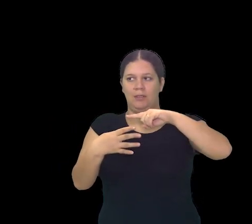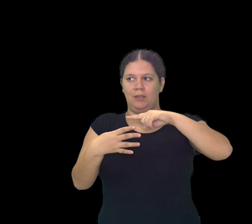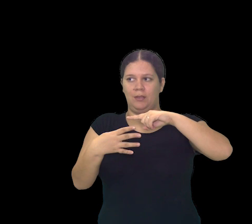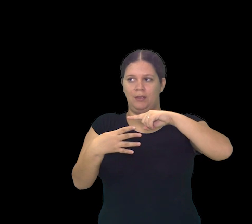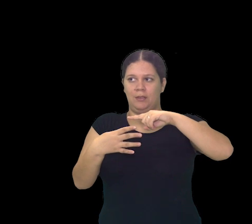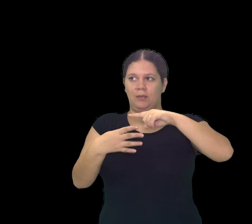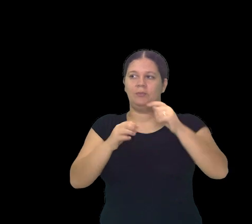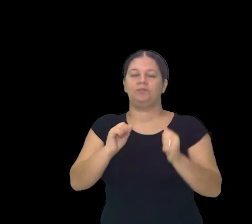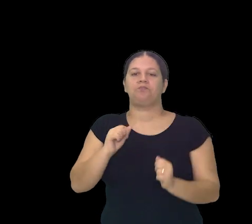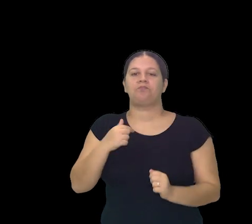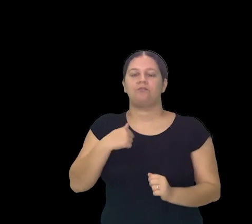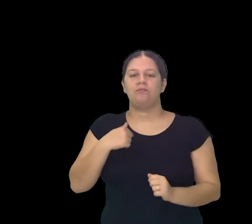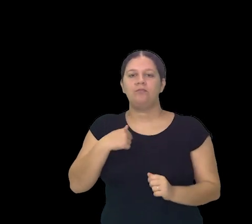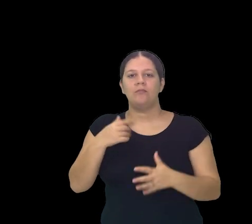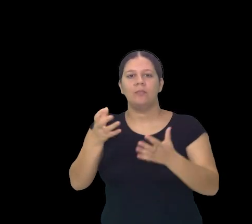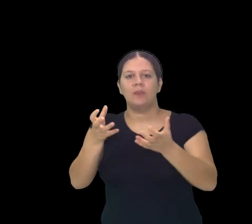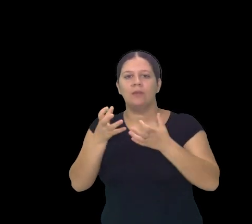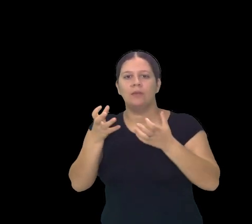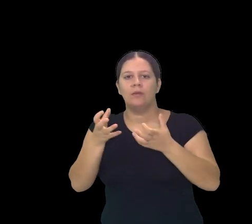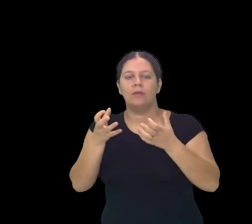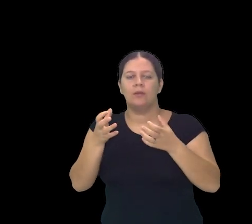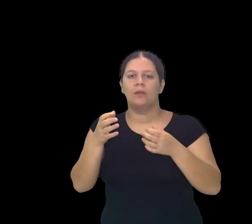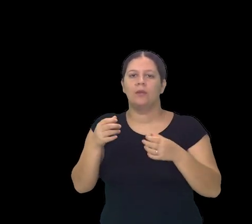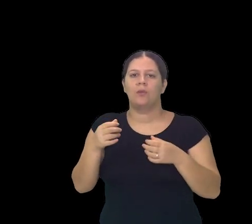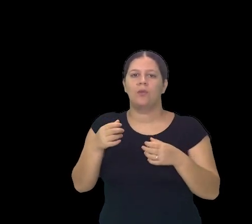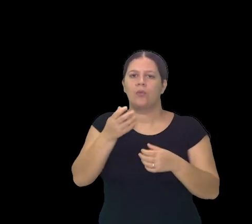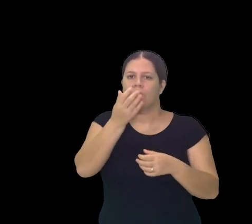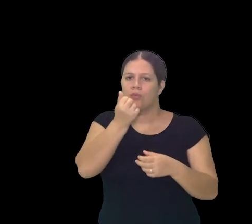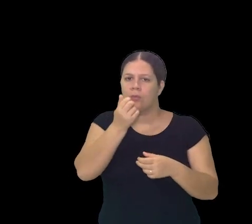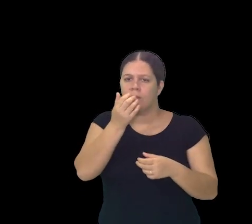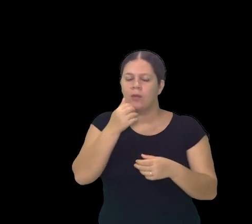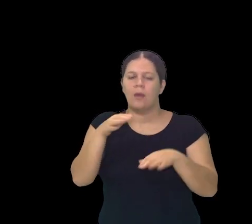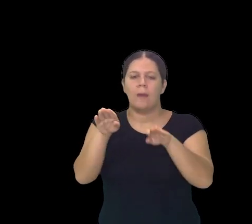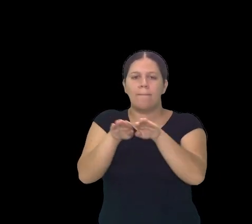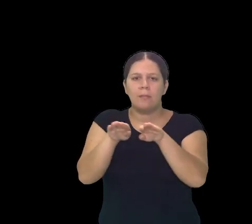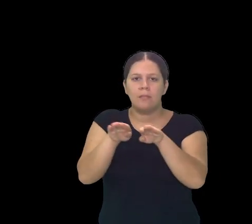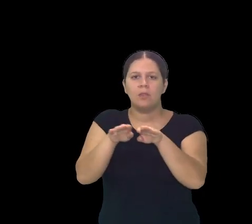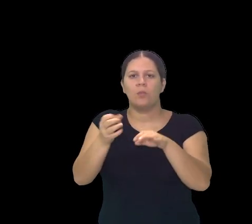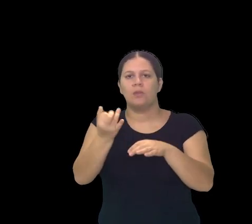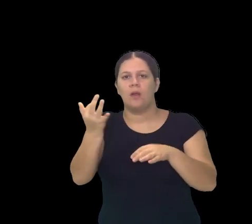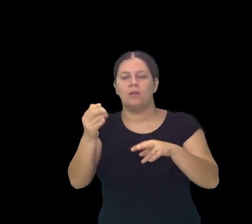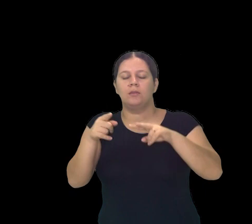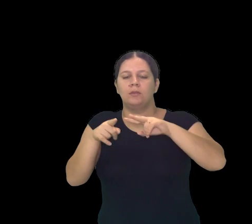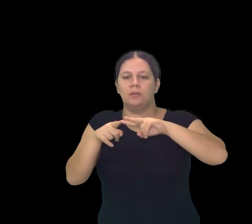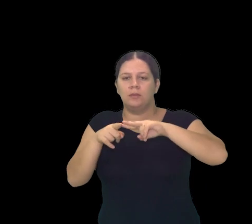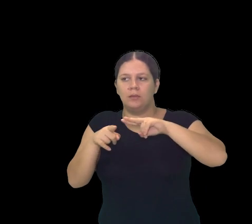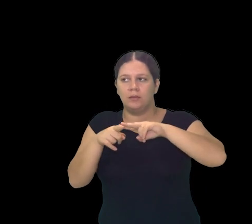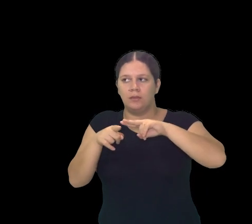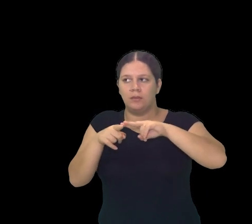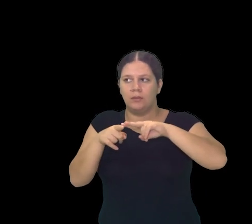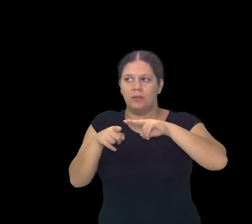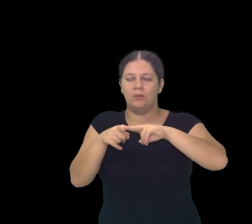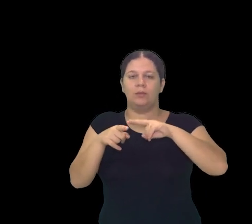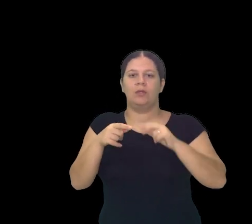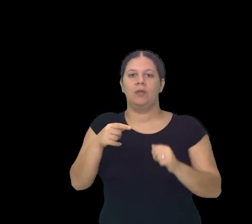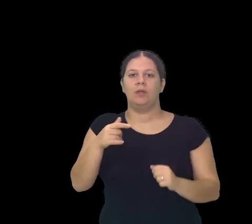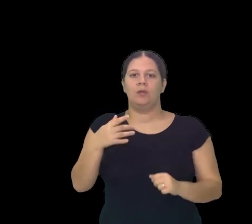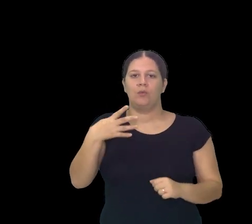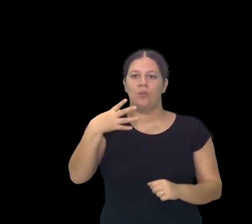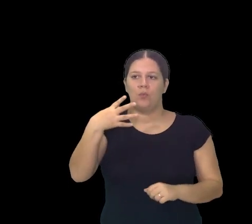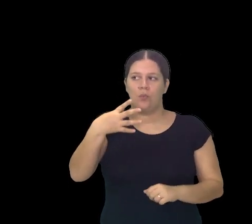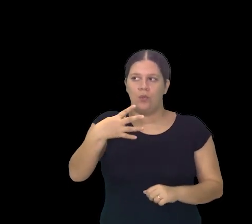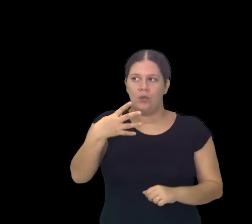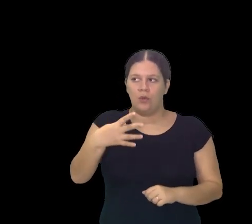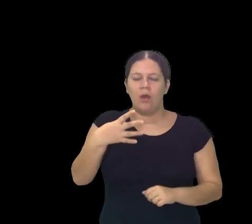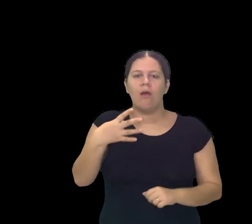iguais. Mas digamos que eu queira comer a mesma quantidade de pizza. Quantos daqueles